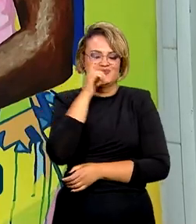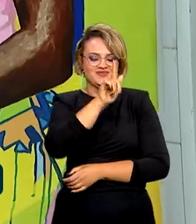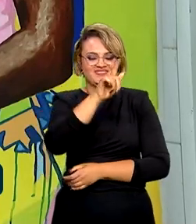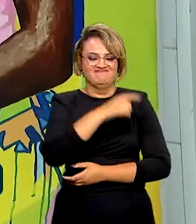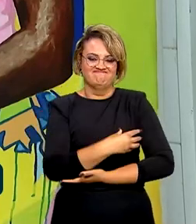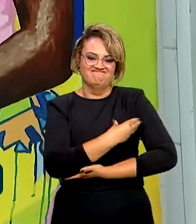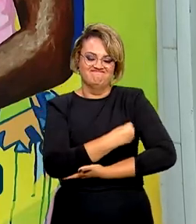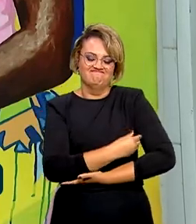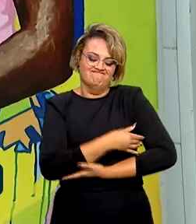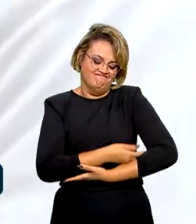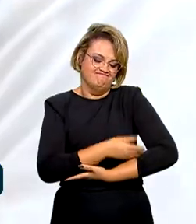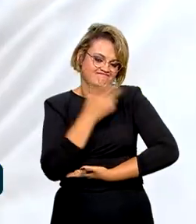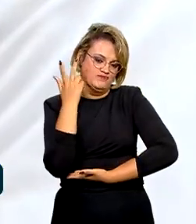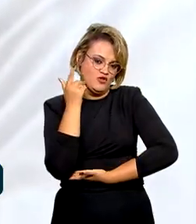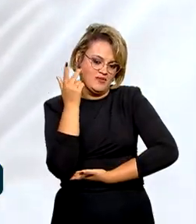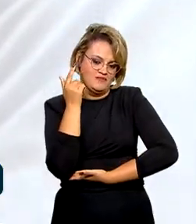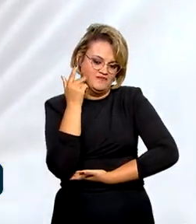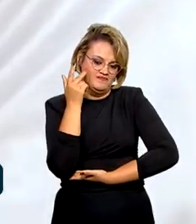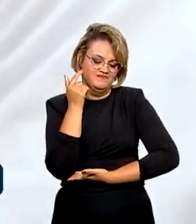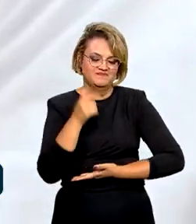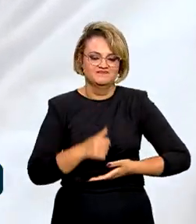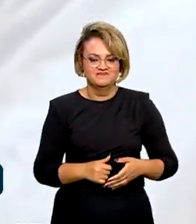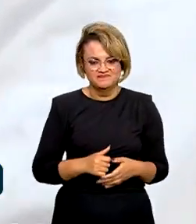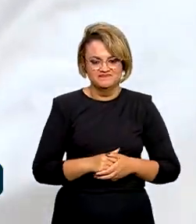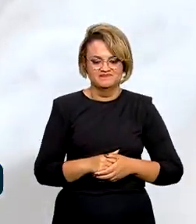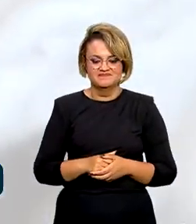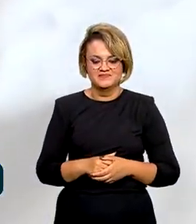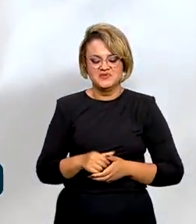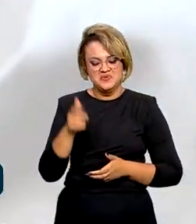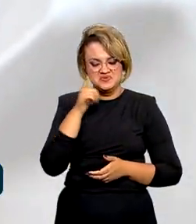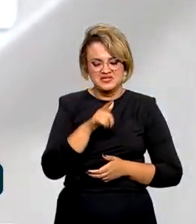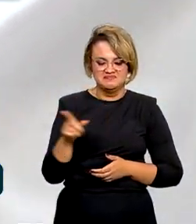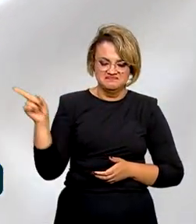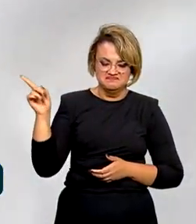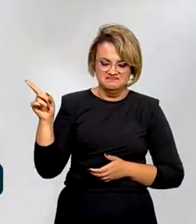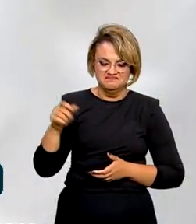nos dão um feedback em 1 ou 2 dias, que agora está tudo bem, conseguem amamentar devidamente.